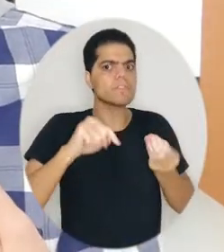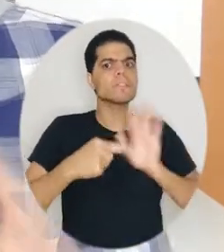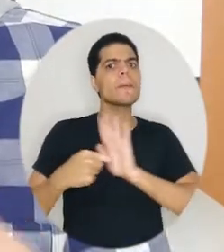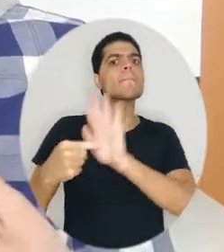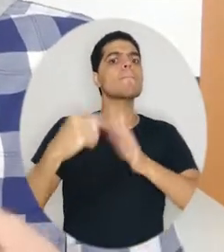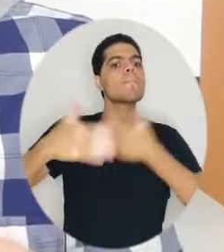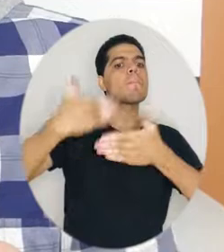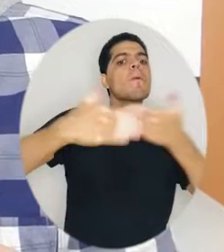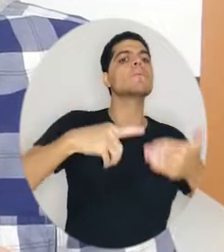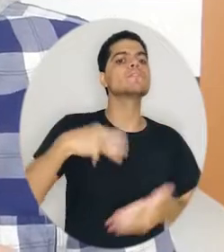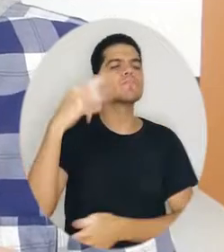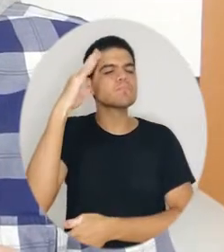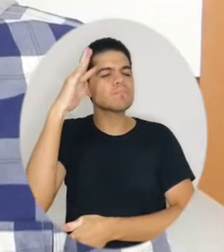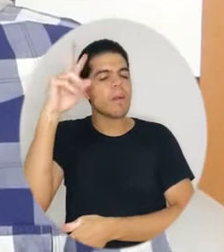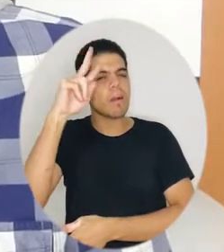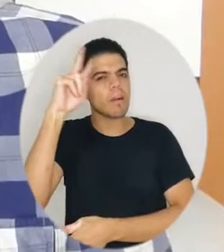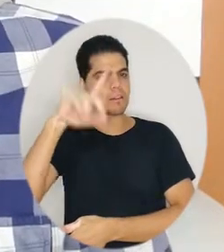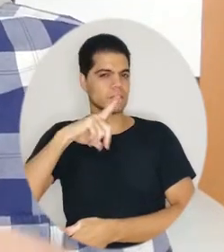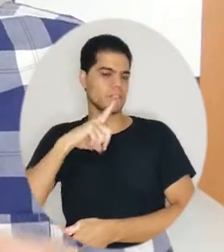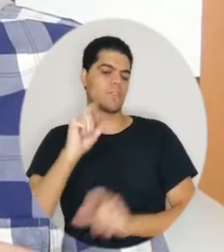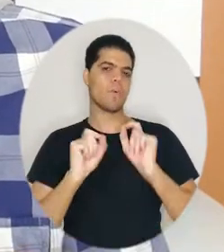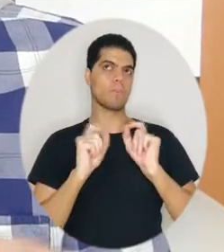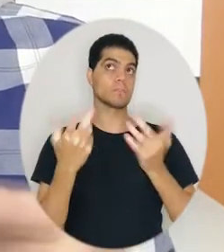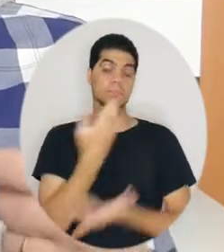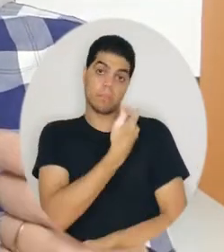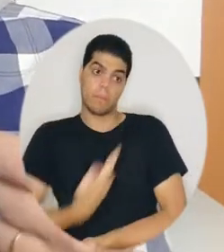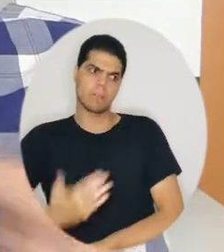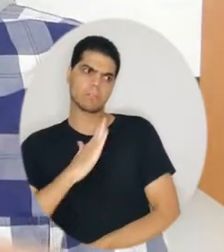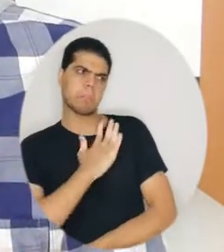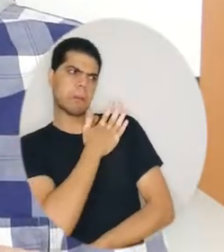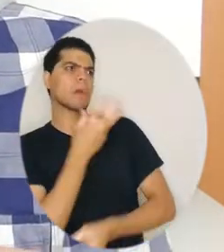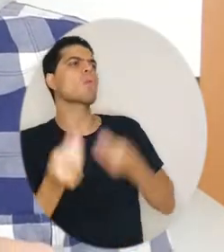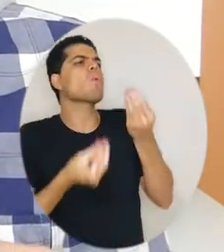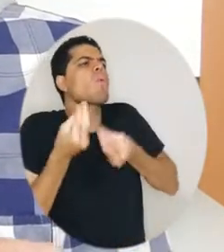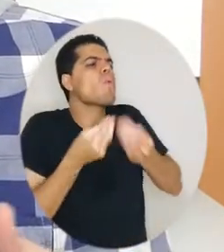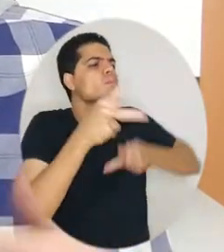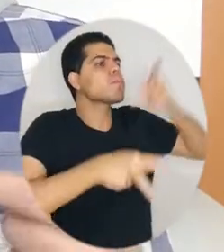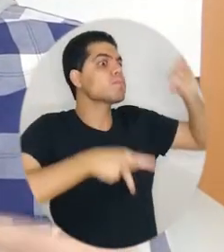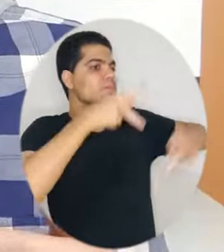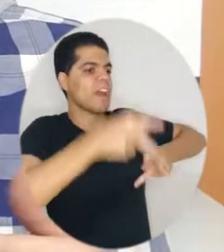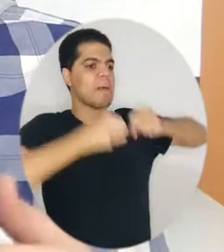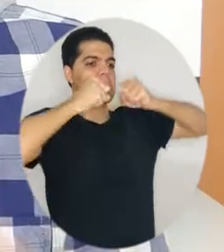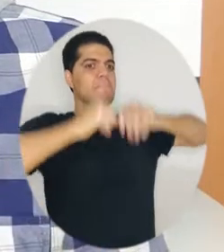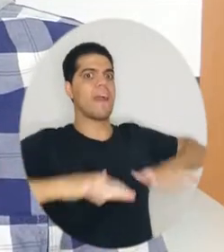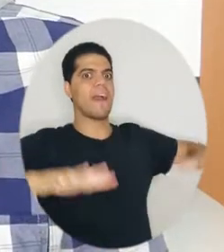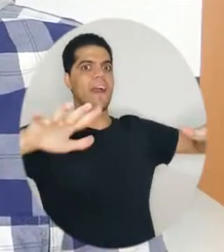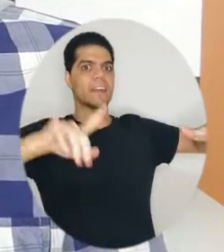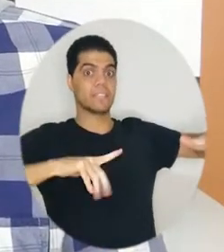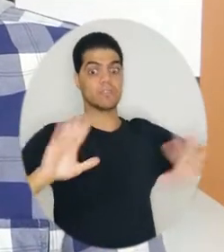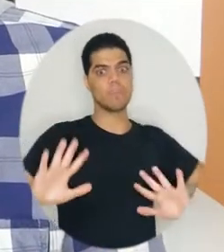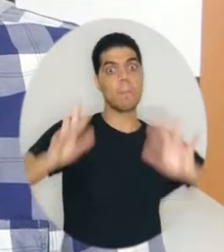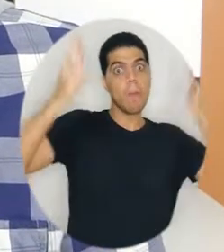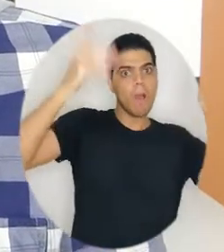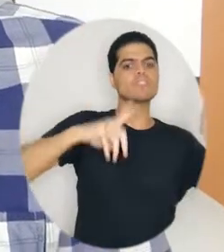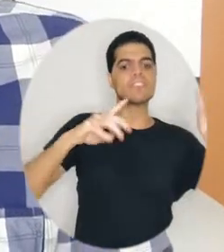instrumentalizada uma das grandes preocupações do governo militar nesse momento era como tornar a festa popular porque eles queriam mostrar que ao mesmo tempo